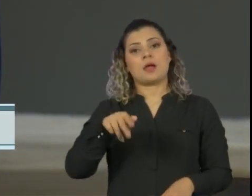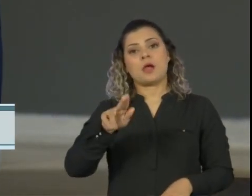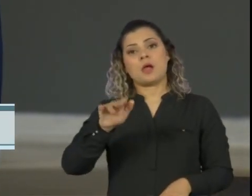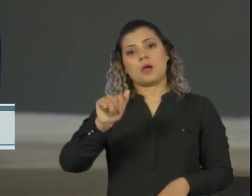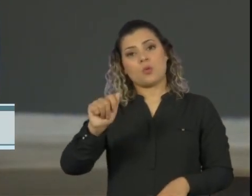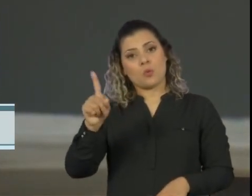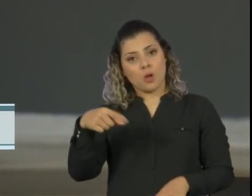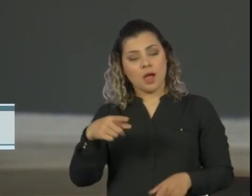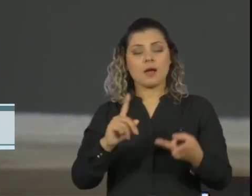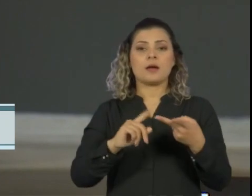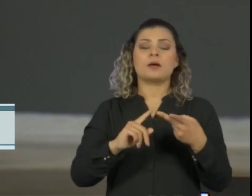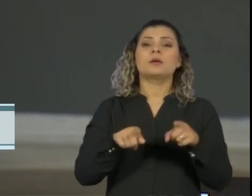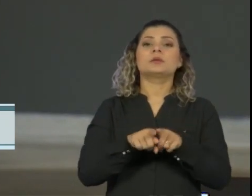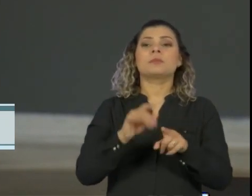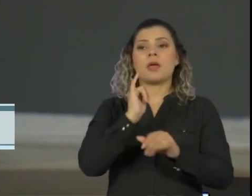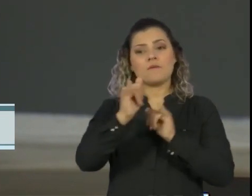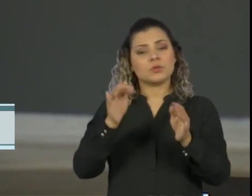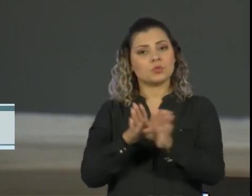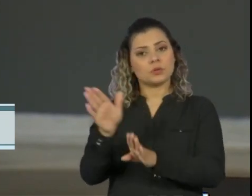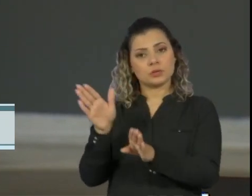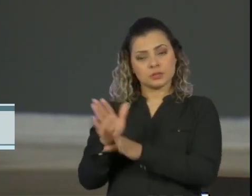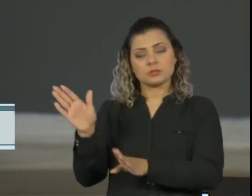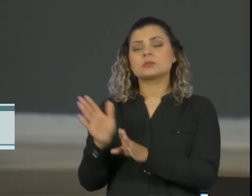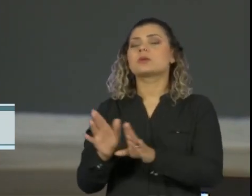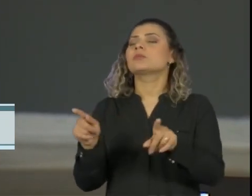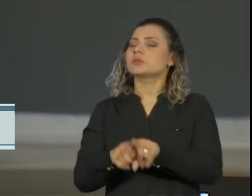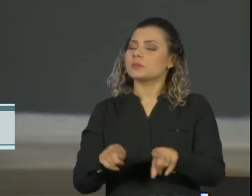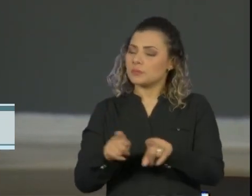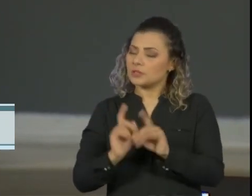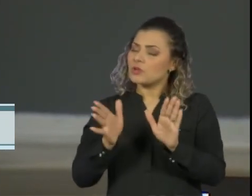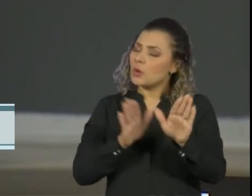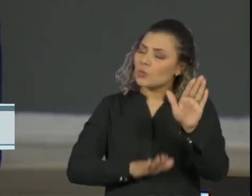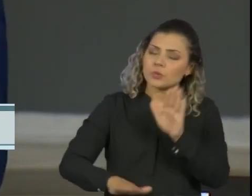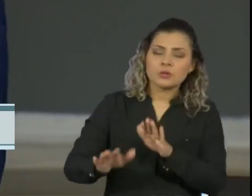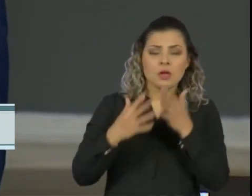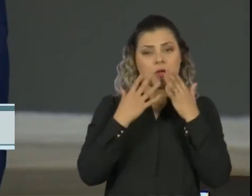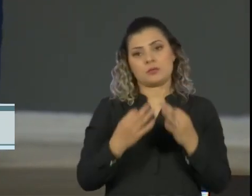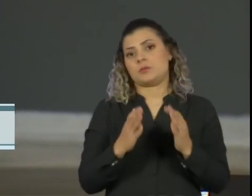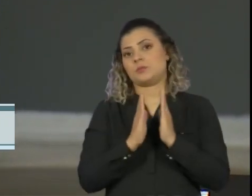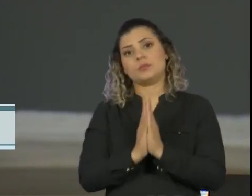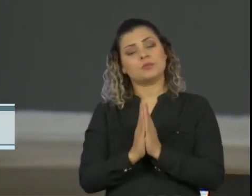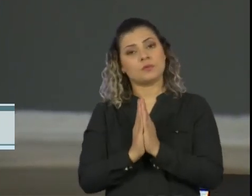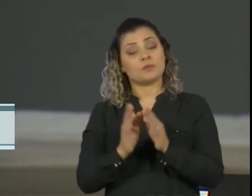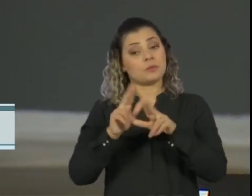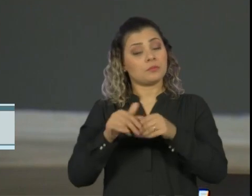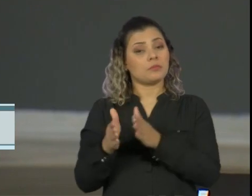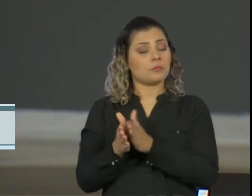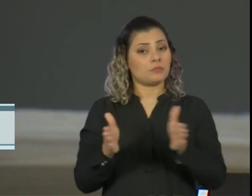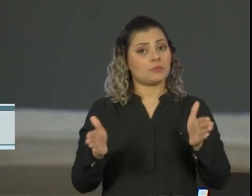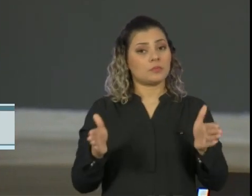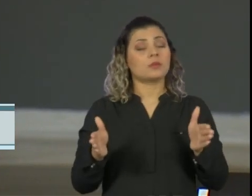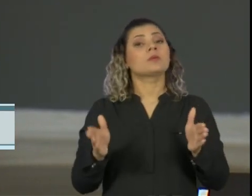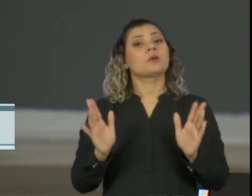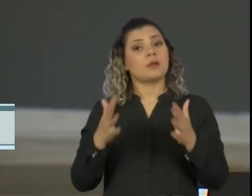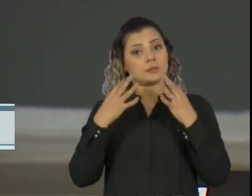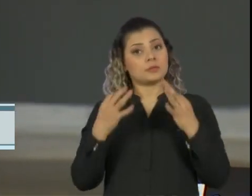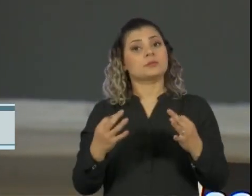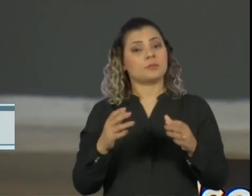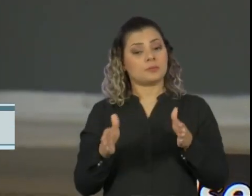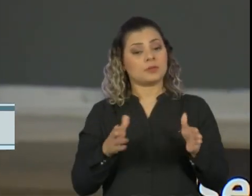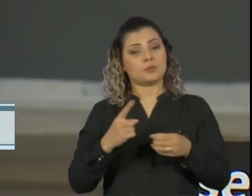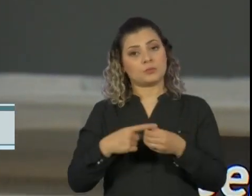a gestão municipal tenha o cuidado necessário com esse momento que passa o município de Itaquaquecetuba. Muito